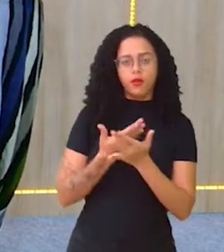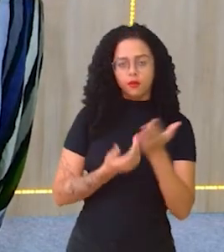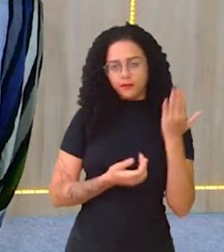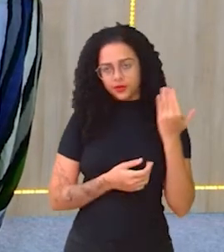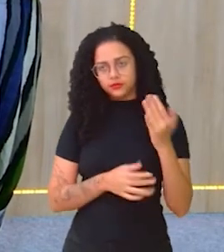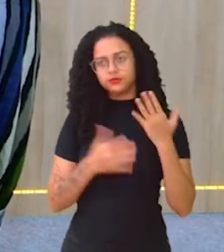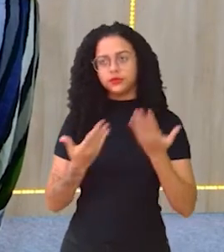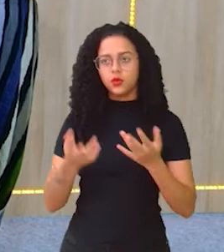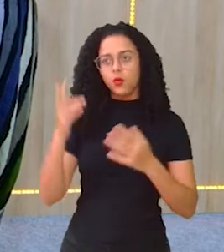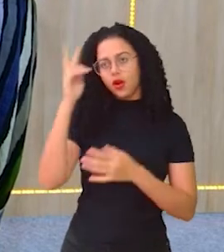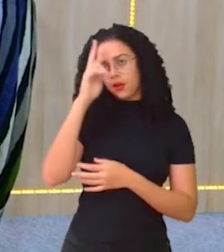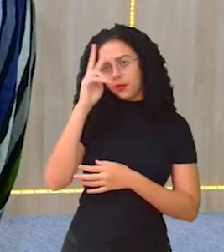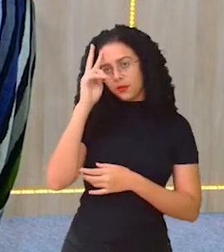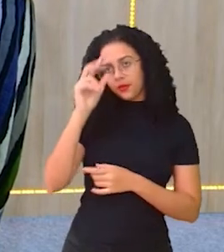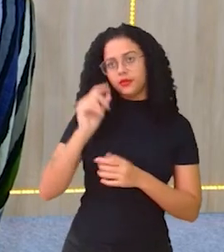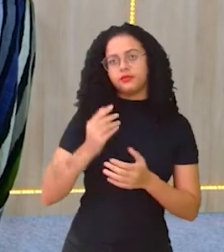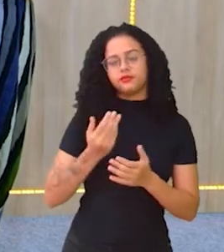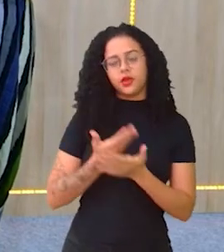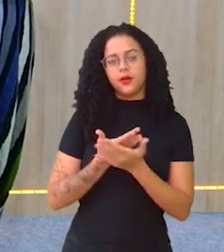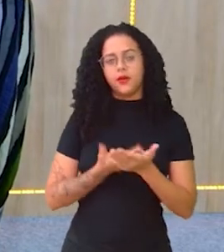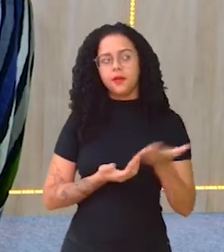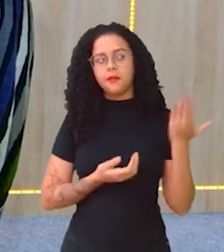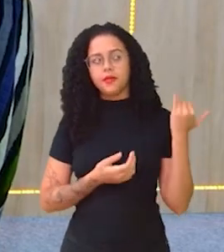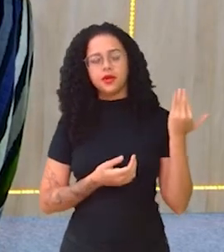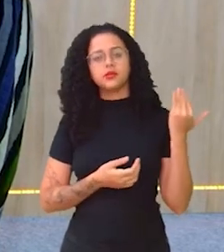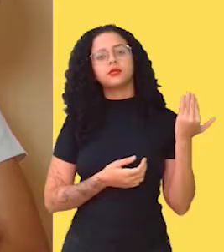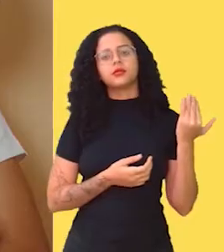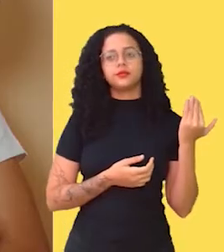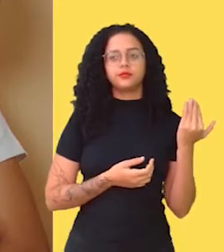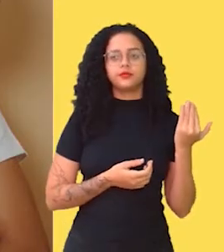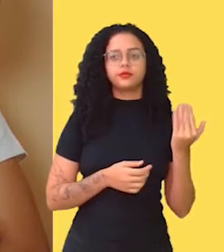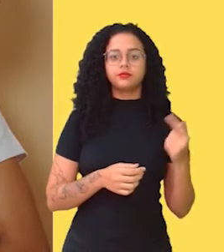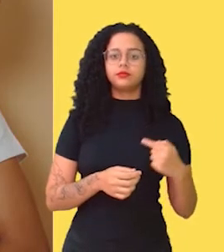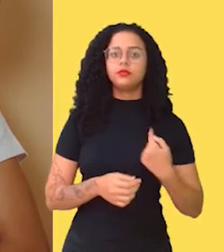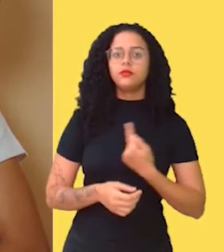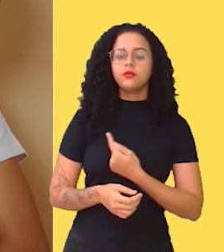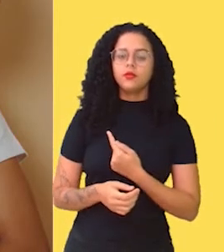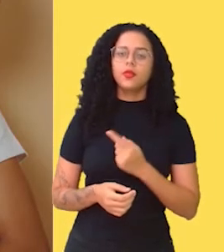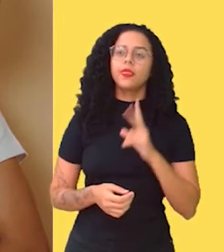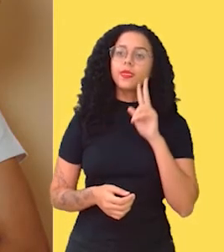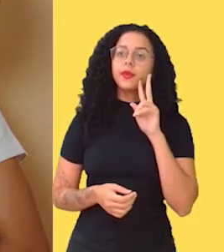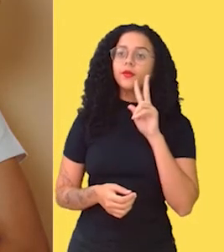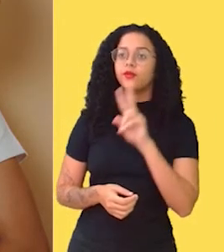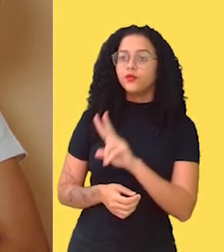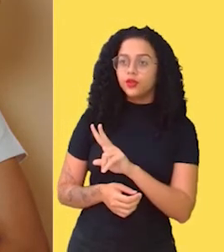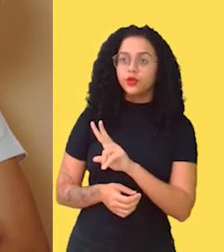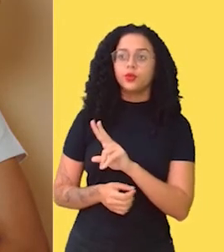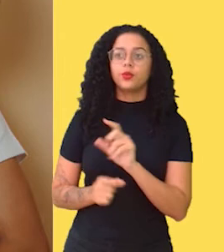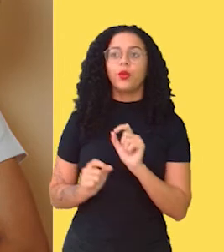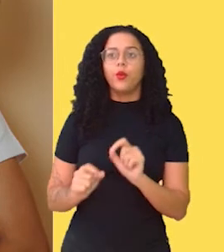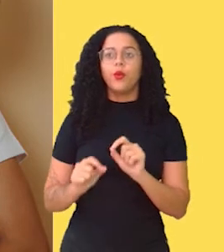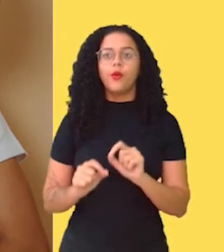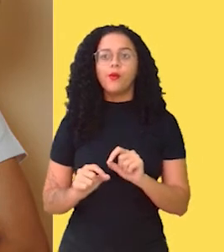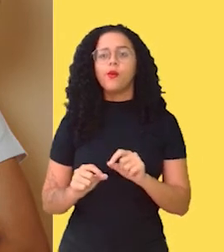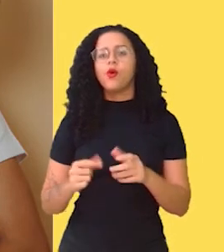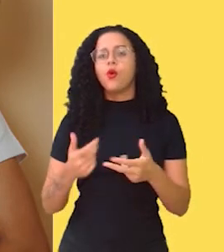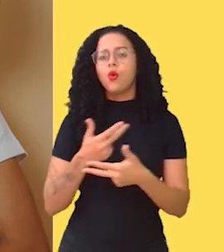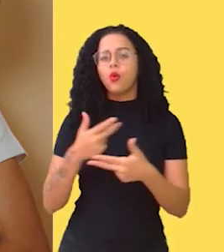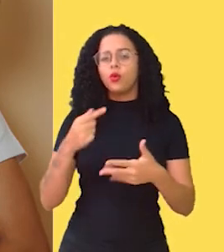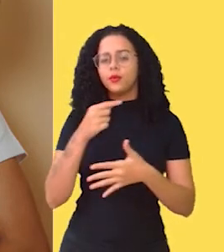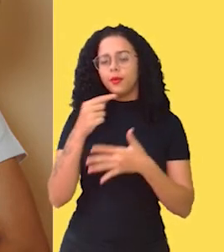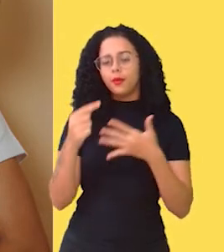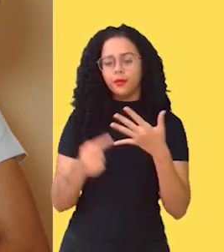relembrando aqui o que foi a nossa aula passada, né, a gente tratou justamente, né, dos elementos que